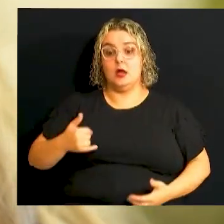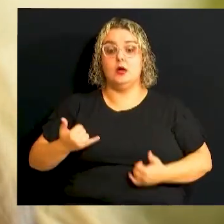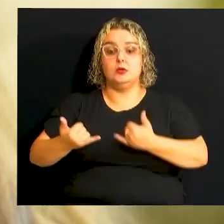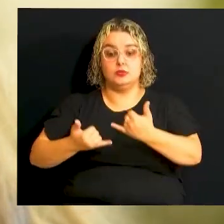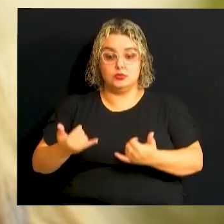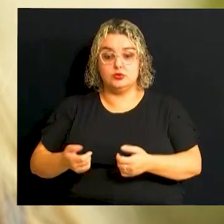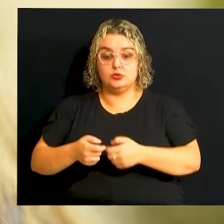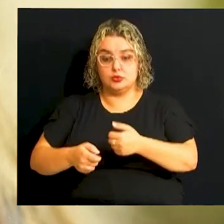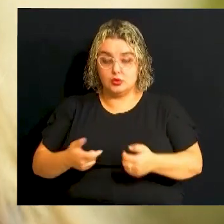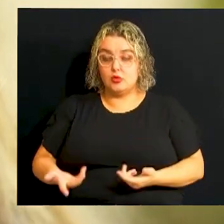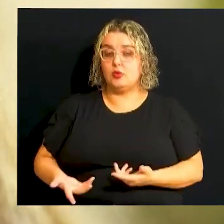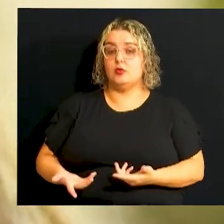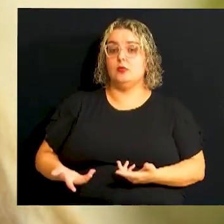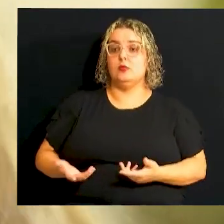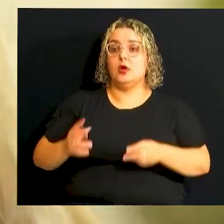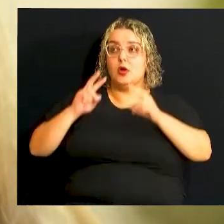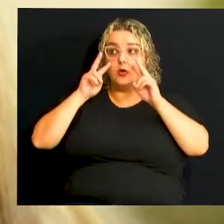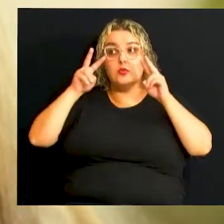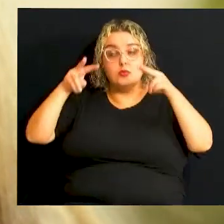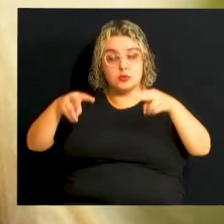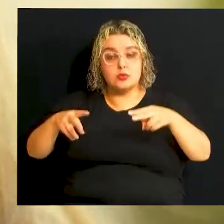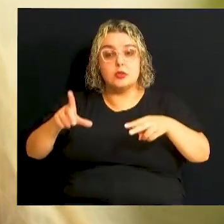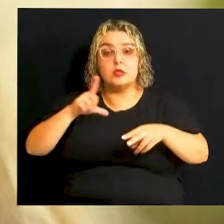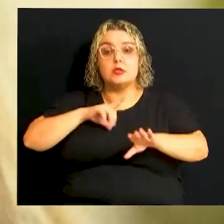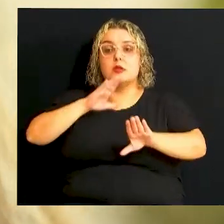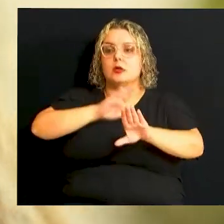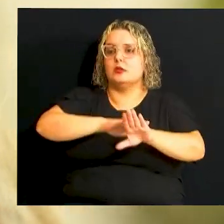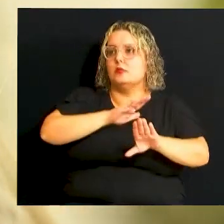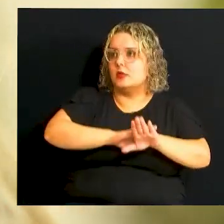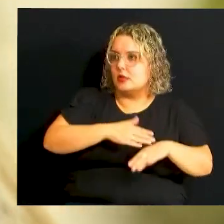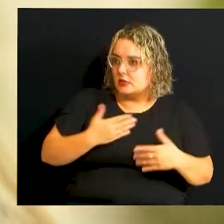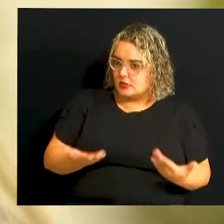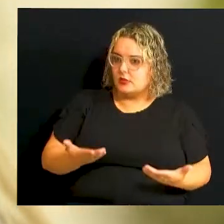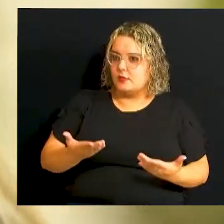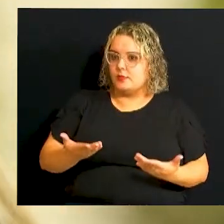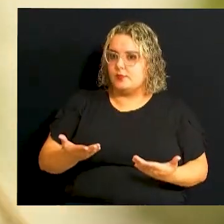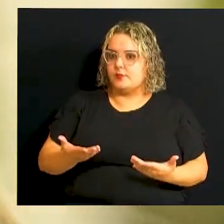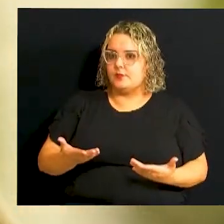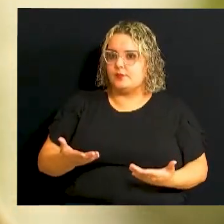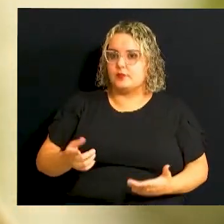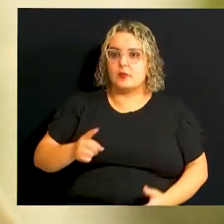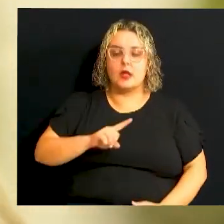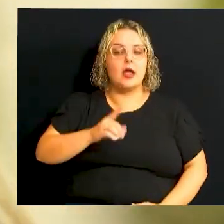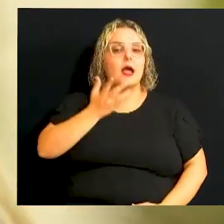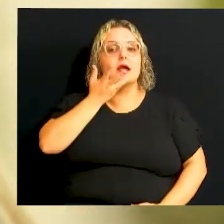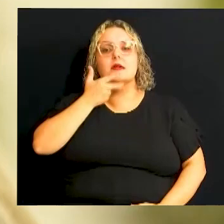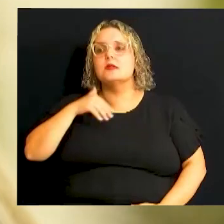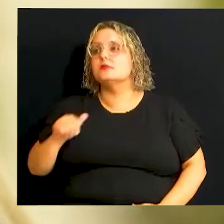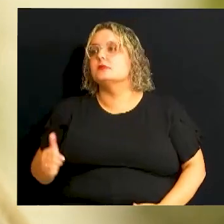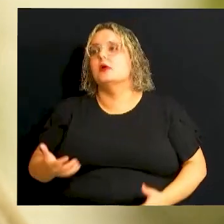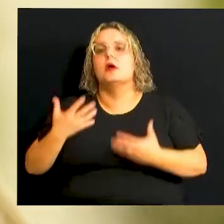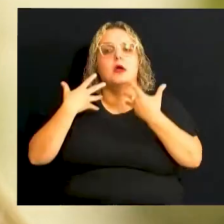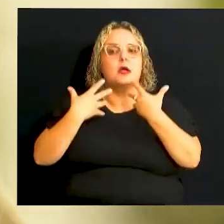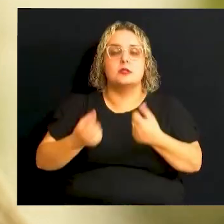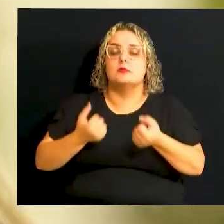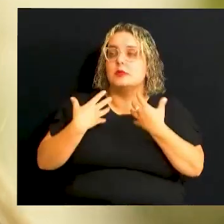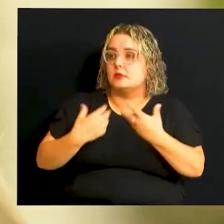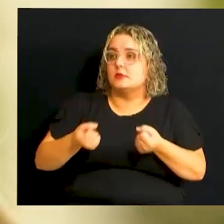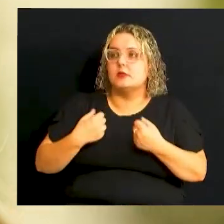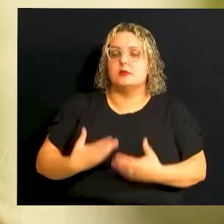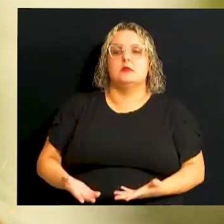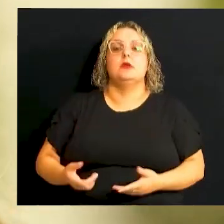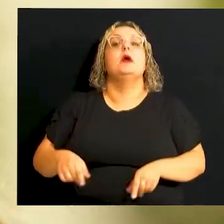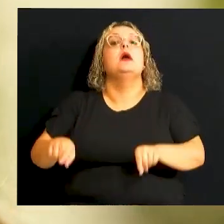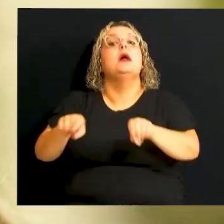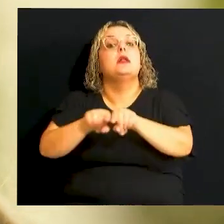jogo, mas a partir dessa informação visual eu tenho que ter uma ação. A criança ela não está apenas passiva recebendo